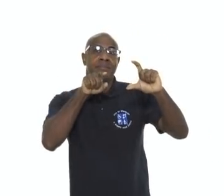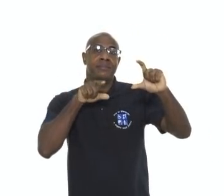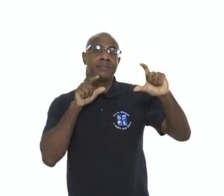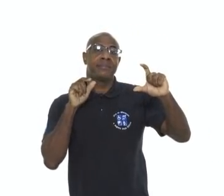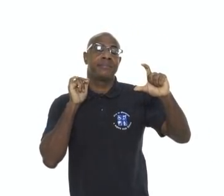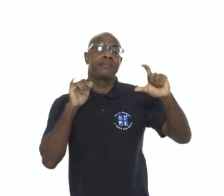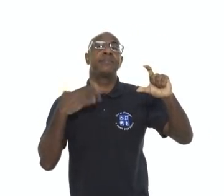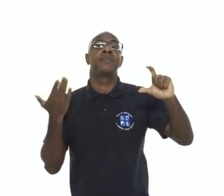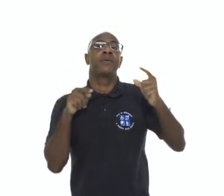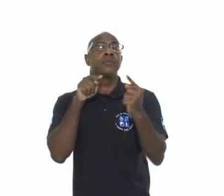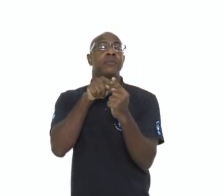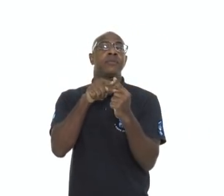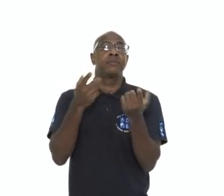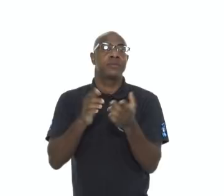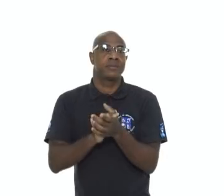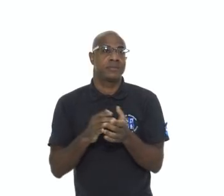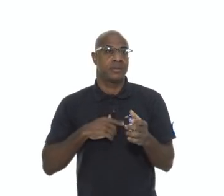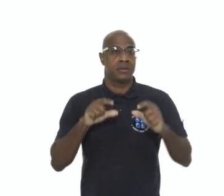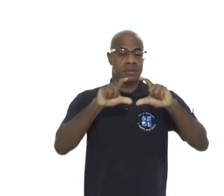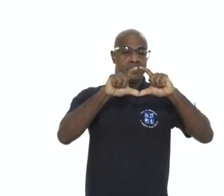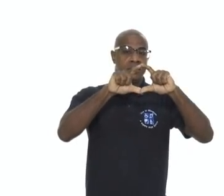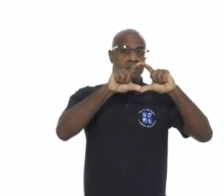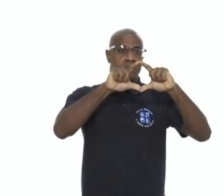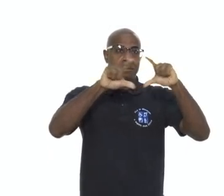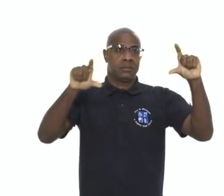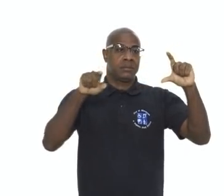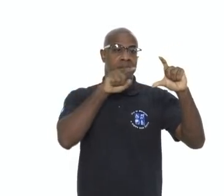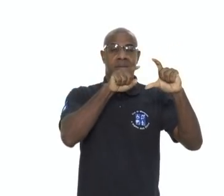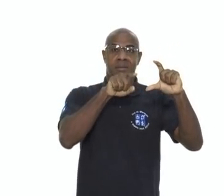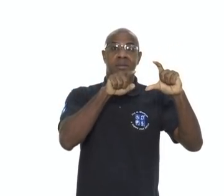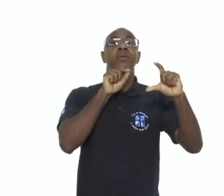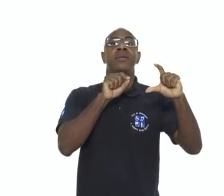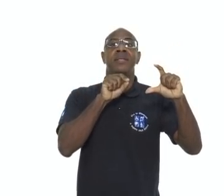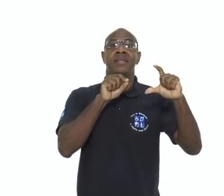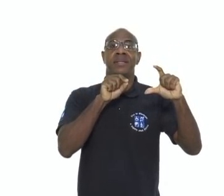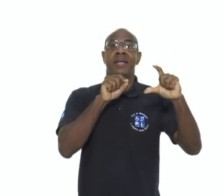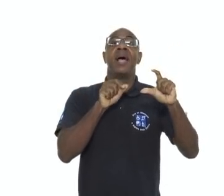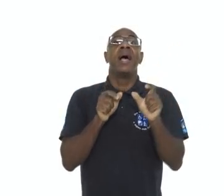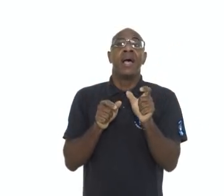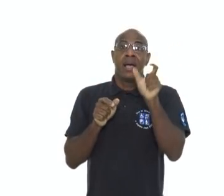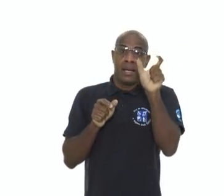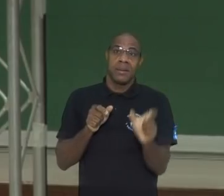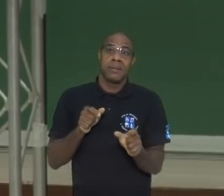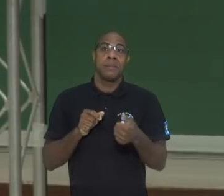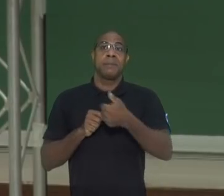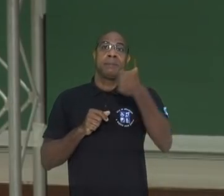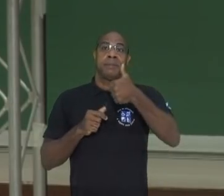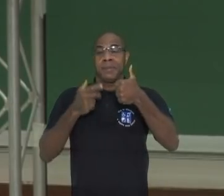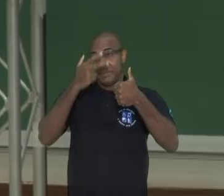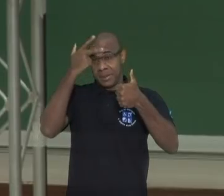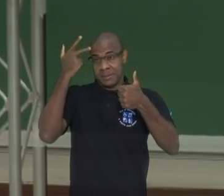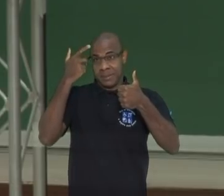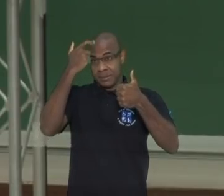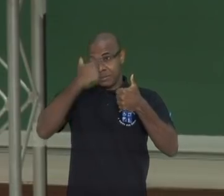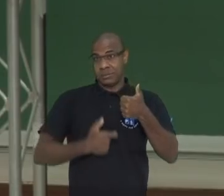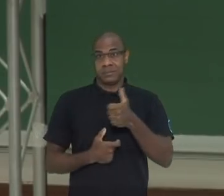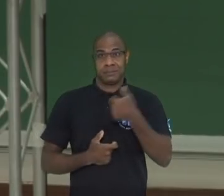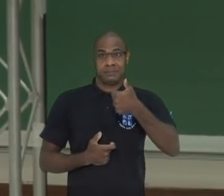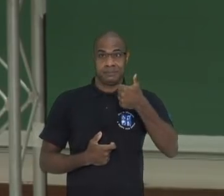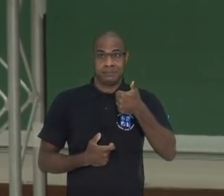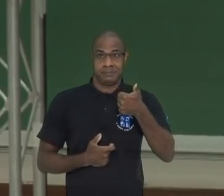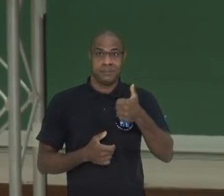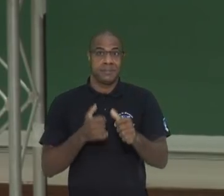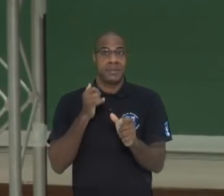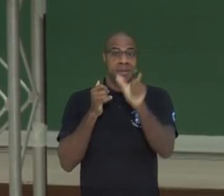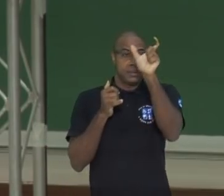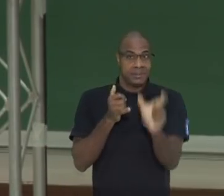Então, o tipo de narrador presente é um narrador personagem, narrador primeira pessoa, nós chamamos também. No